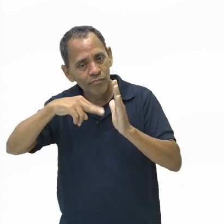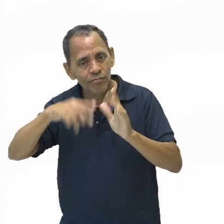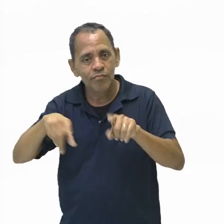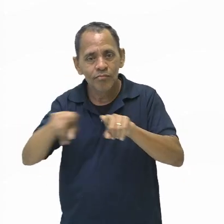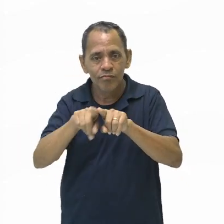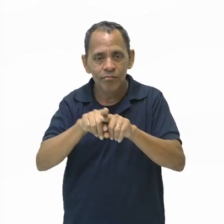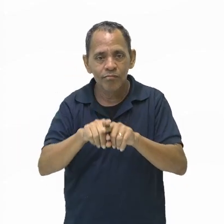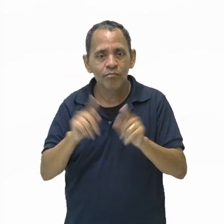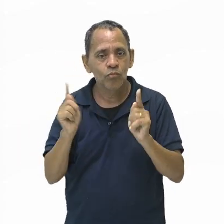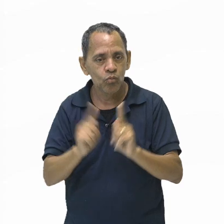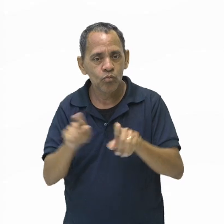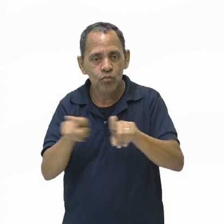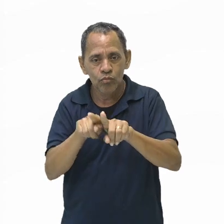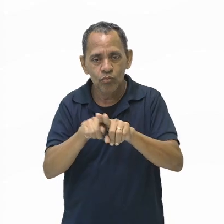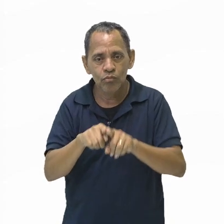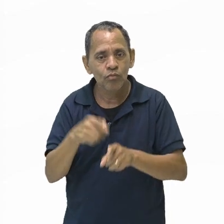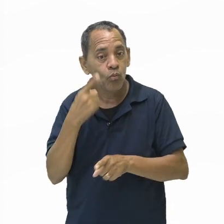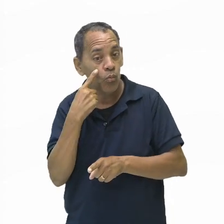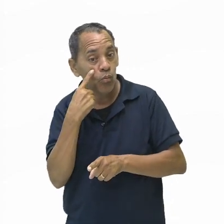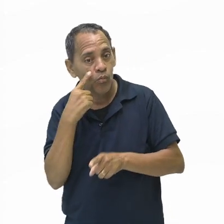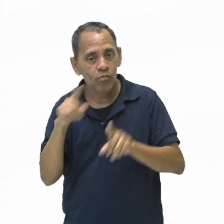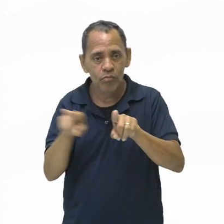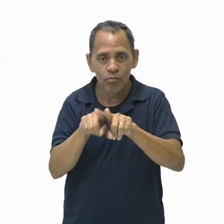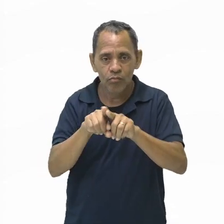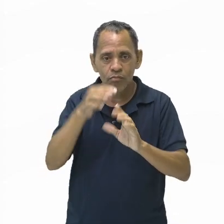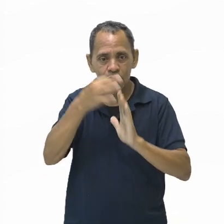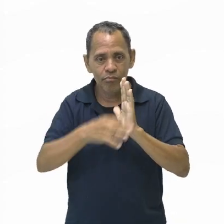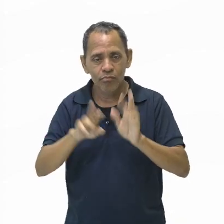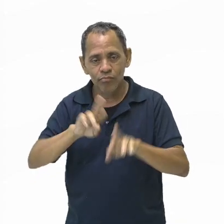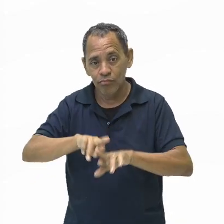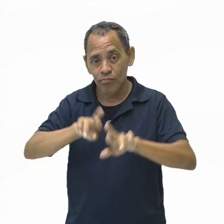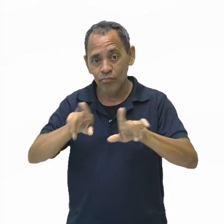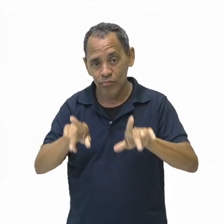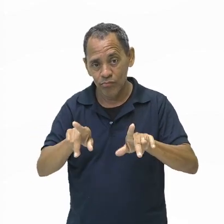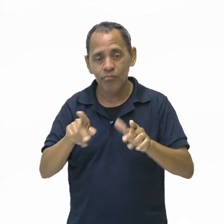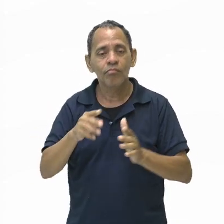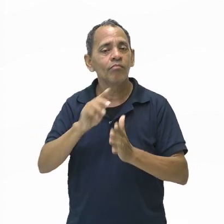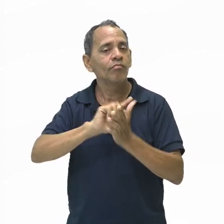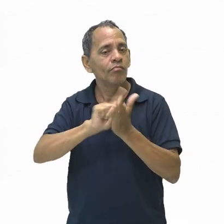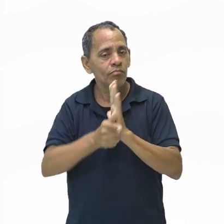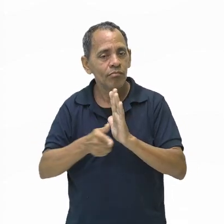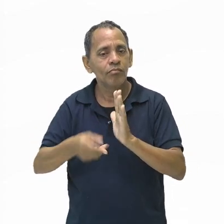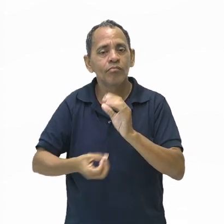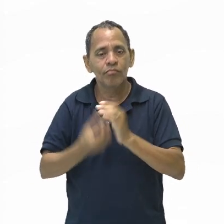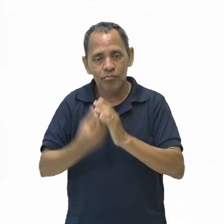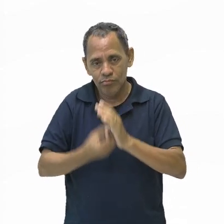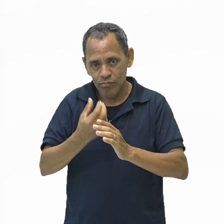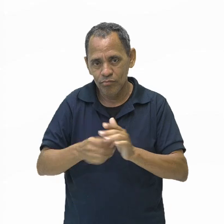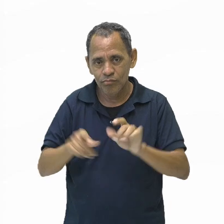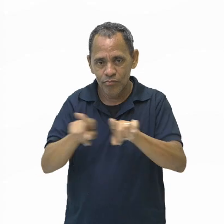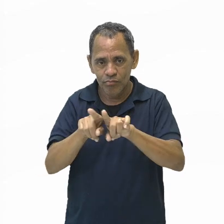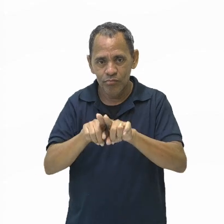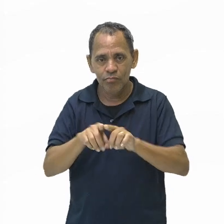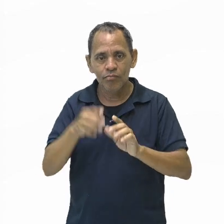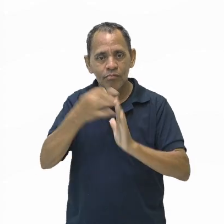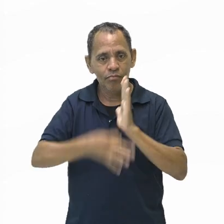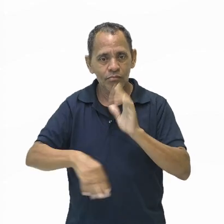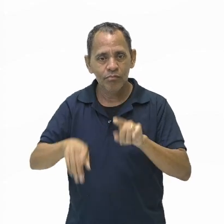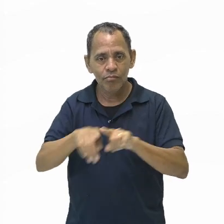leitura, escuta e apreciação de textos de diferentes gêneros, processos de produção de textos orais, escritos